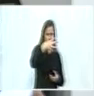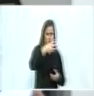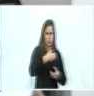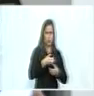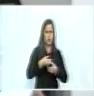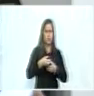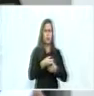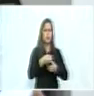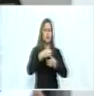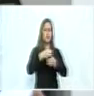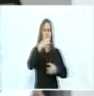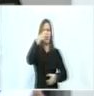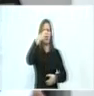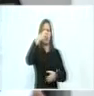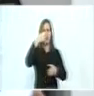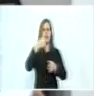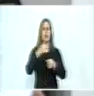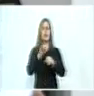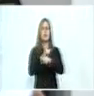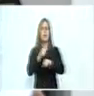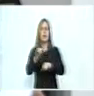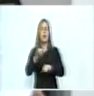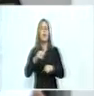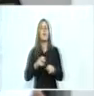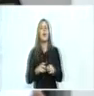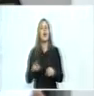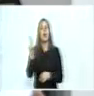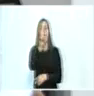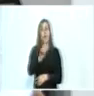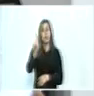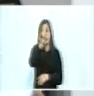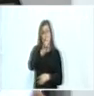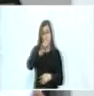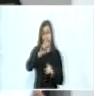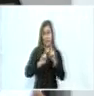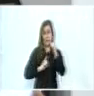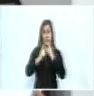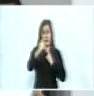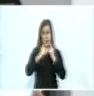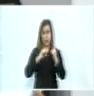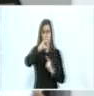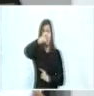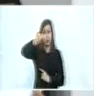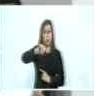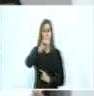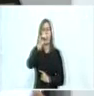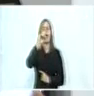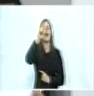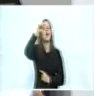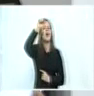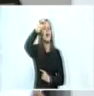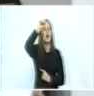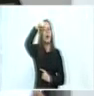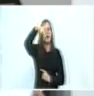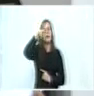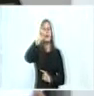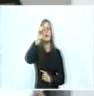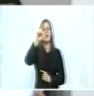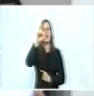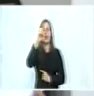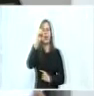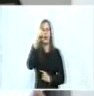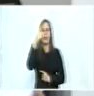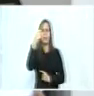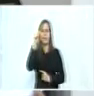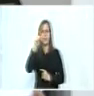24 tubos metálicos serão utilizados na Avenida Jacó Lopes de Castro e 20 metros de tubos metálicos serão utilizados para a